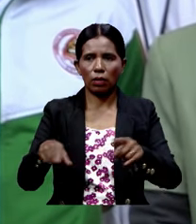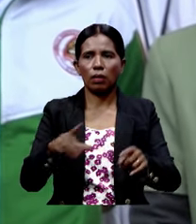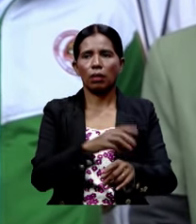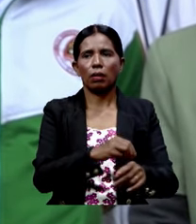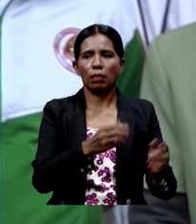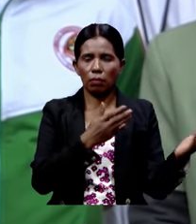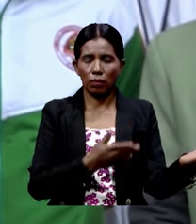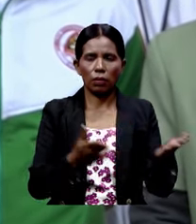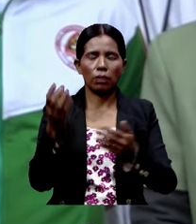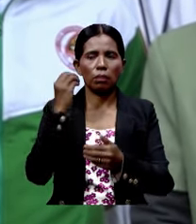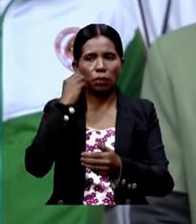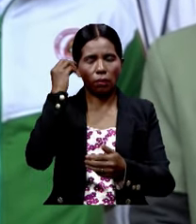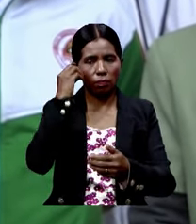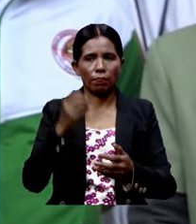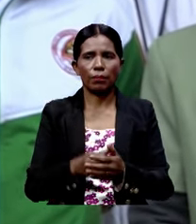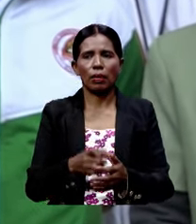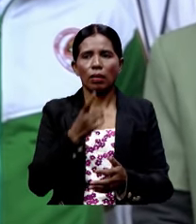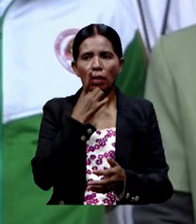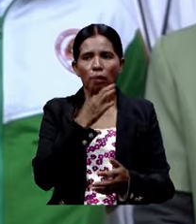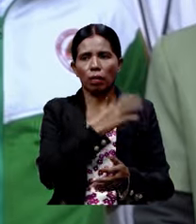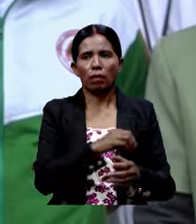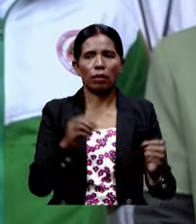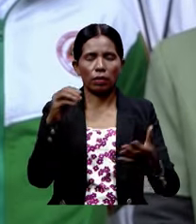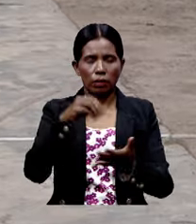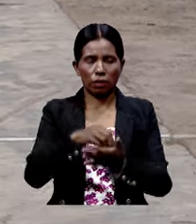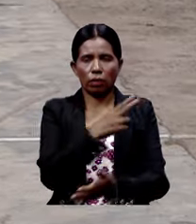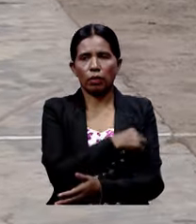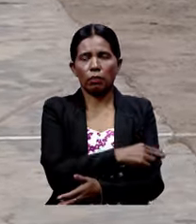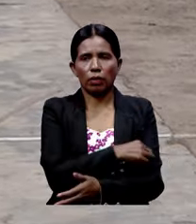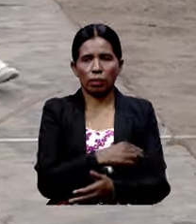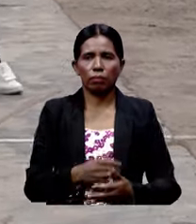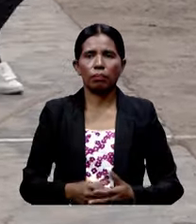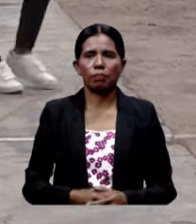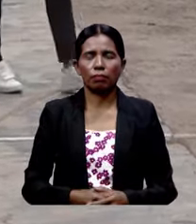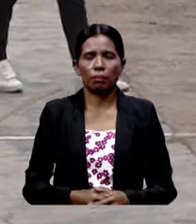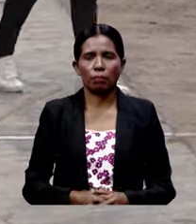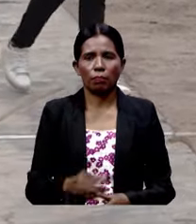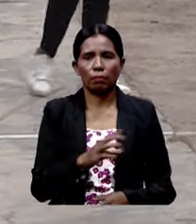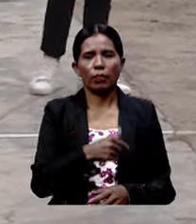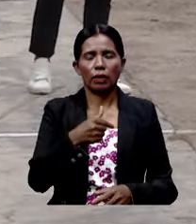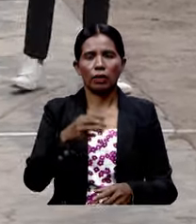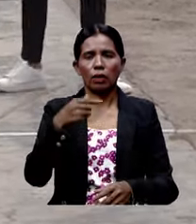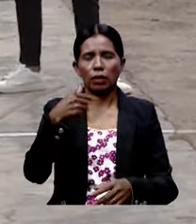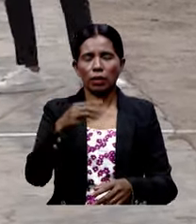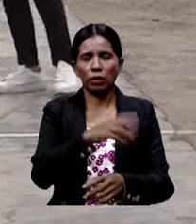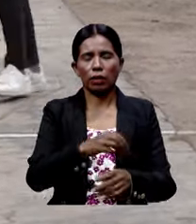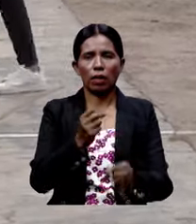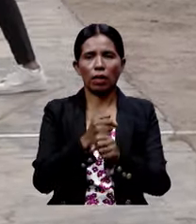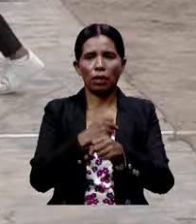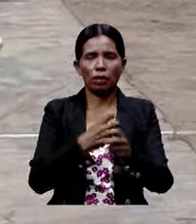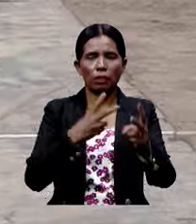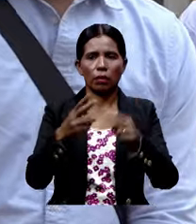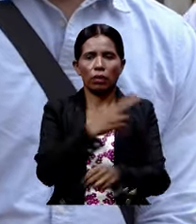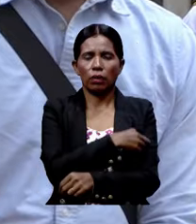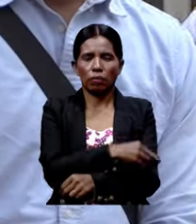bele lori ba uma mai be bansa ne lampu ho ba chane ne sotaure tia hospital delegação fundação ZGSIS nemos hal visita ba i